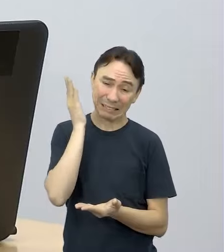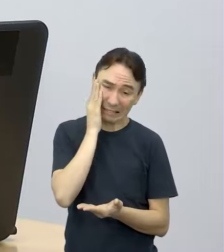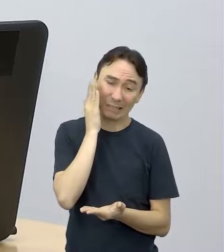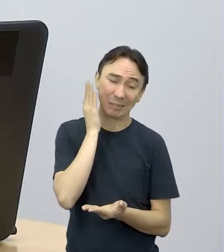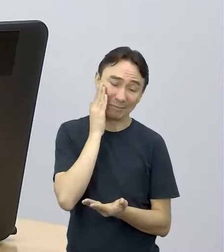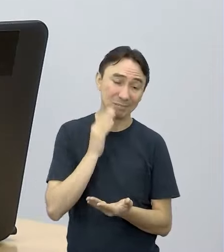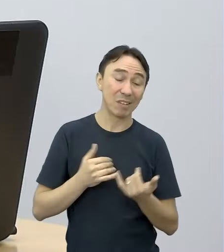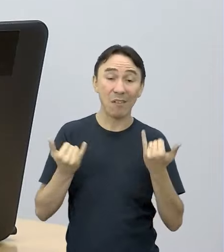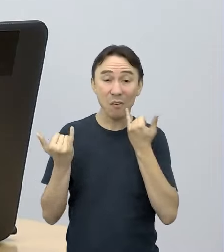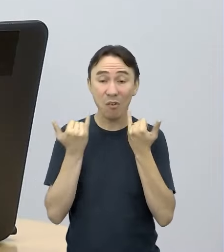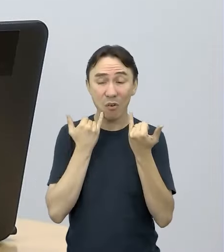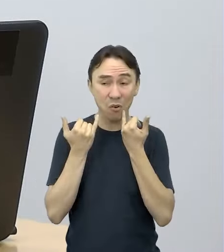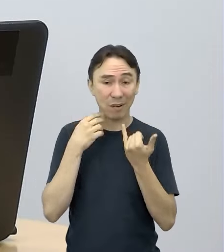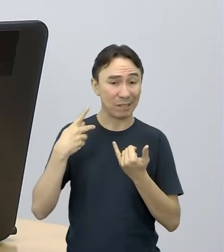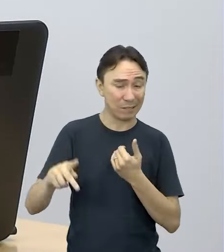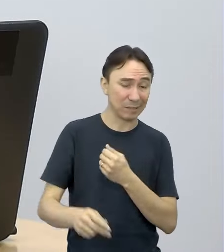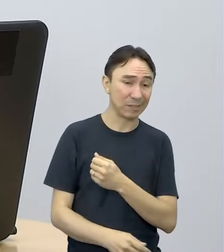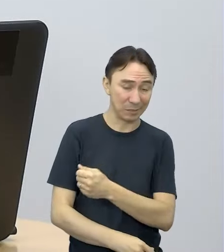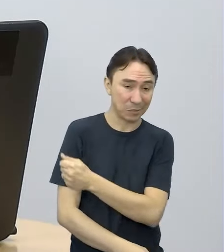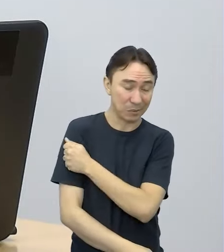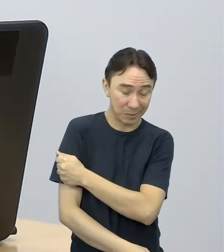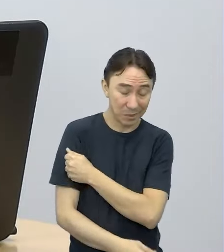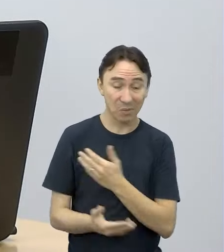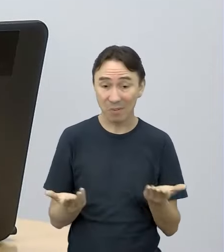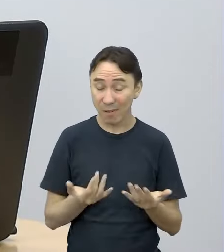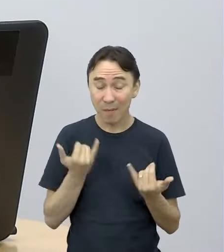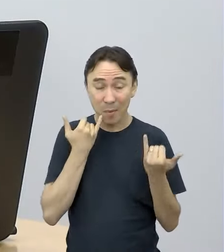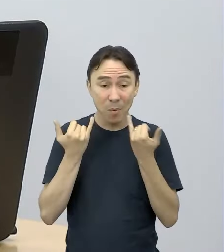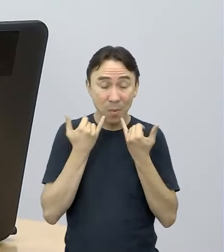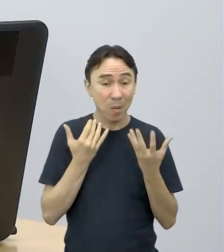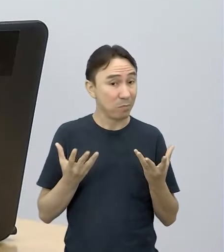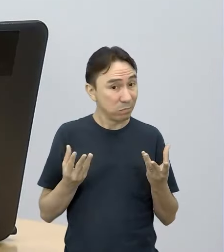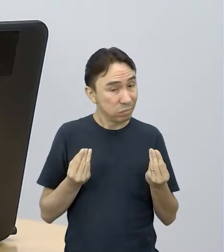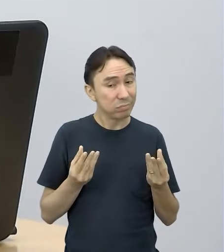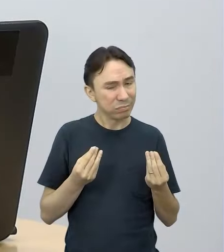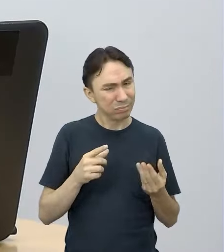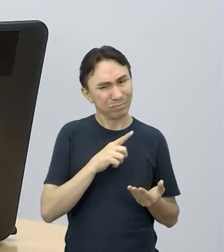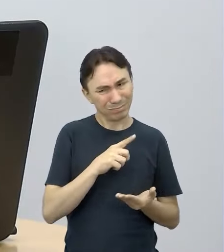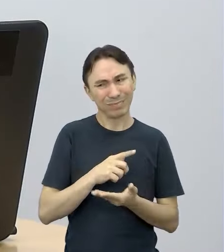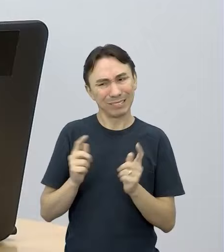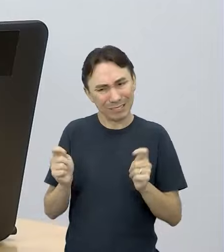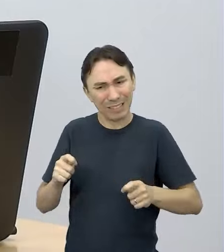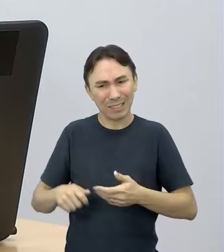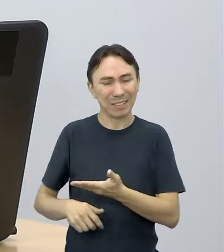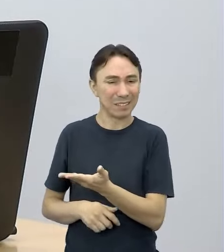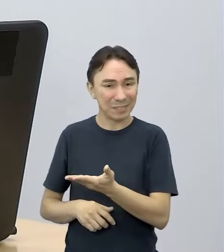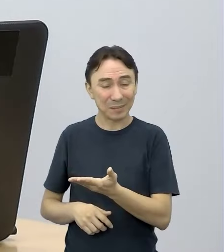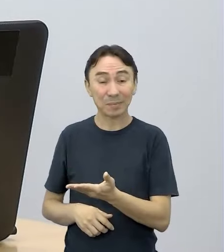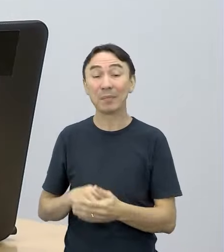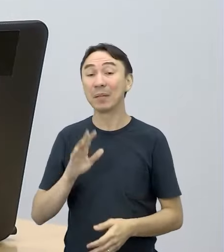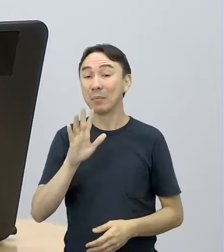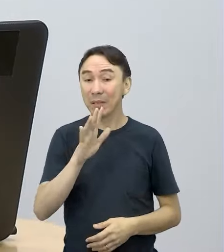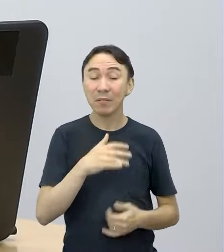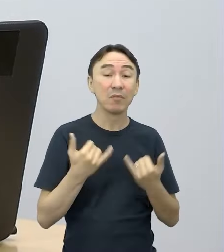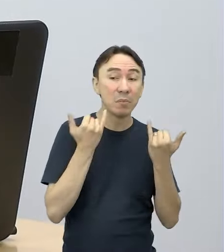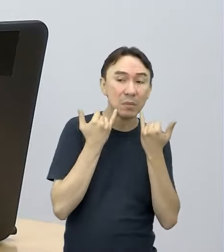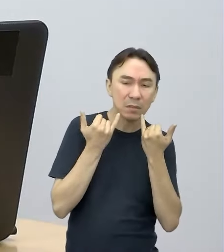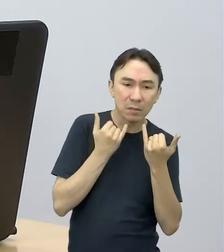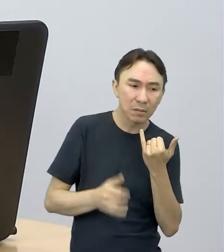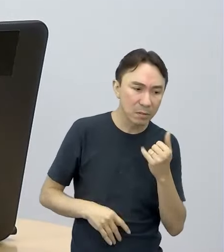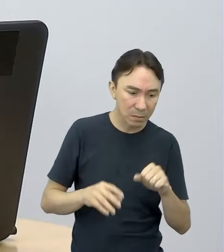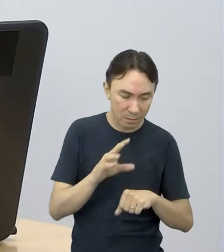informação que eles têm, né, disponíveis aí, né, e do que a gente tira realmente de informação dali que pode ser transformado